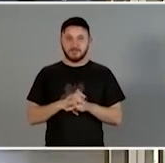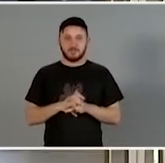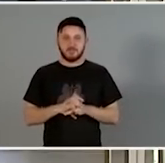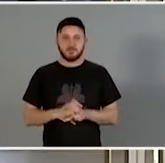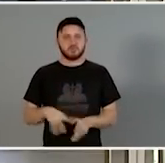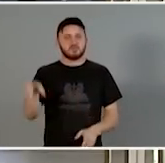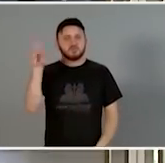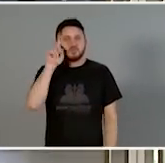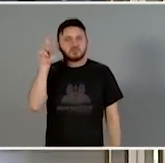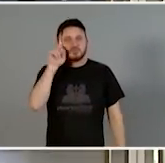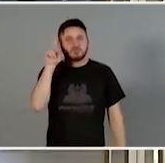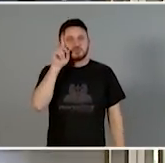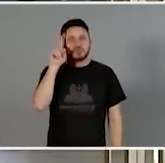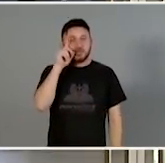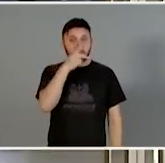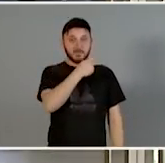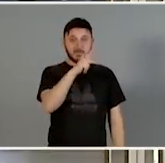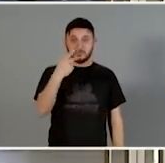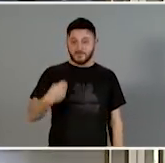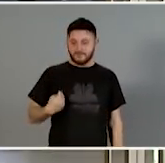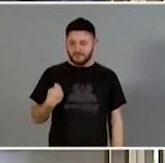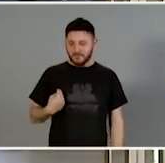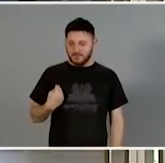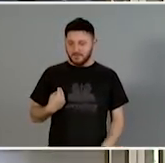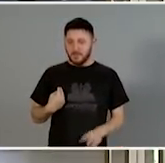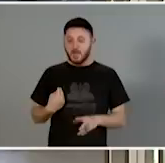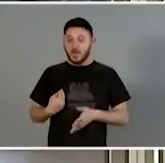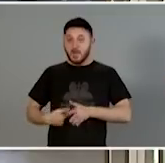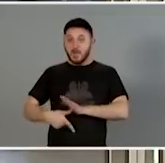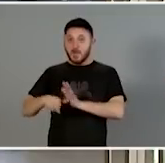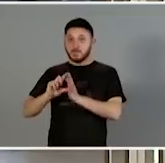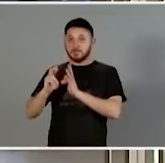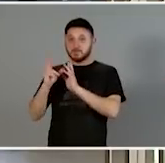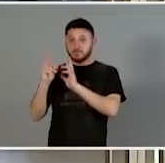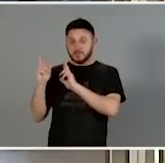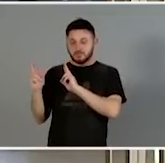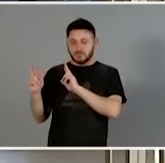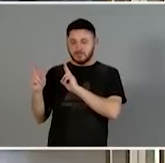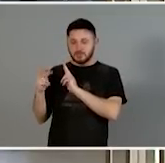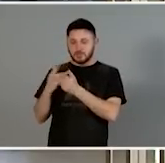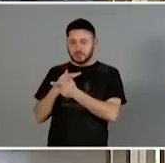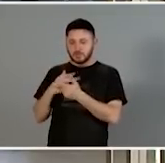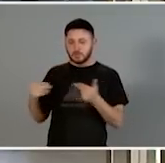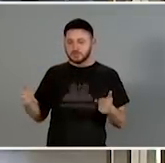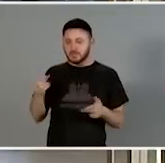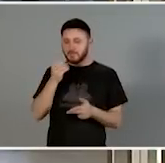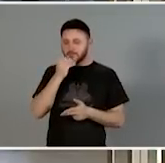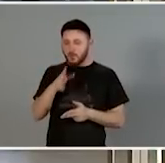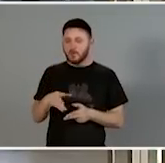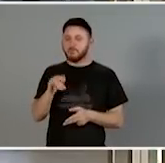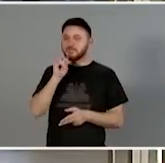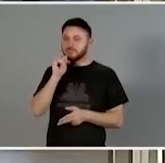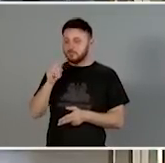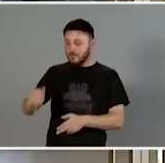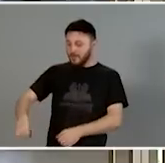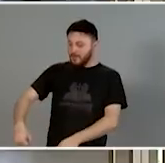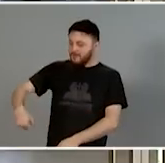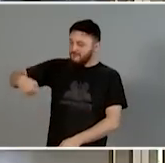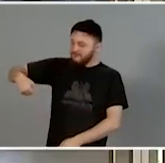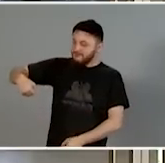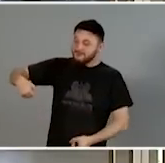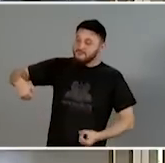todo dia feche tua vida com coisas que você pode colocar na mala para a